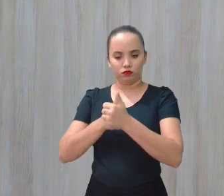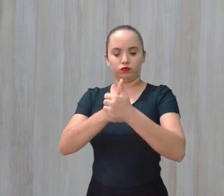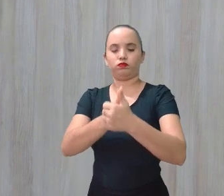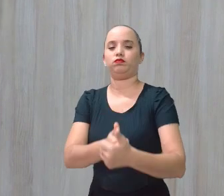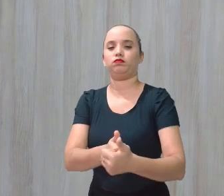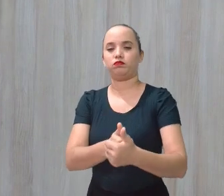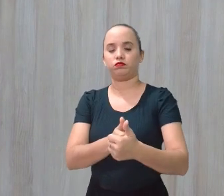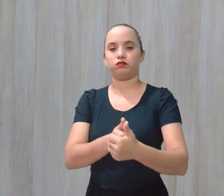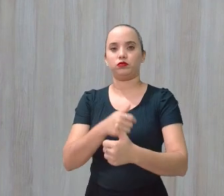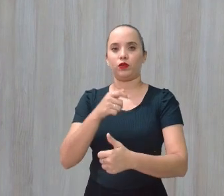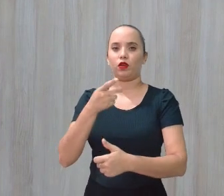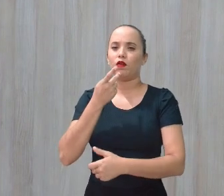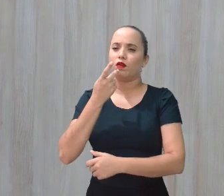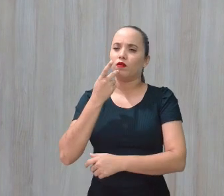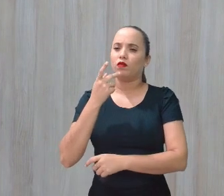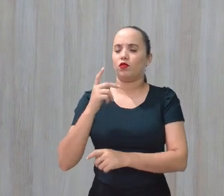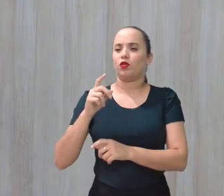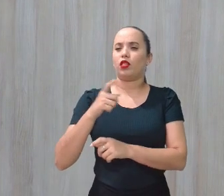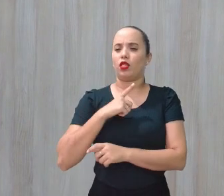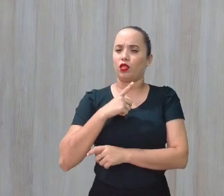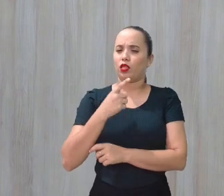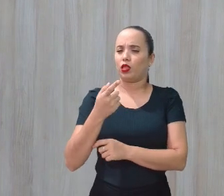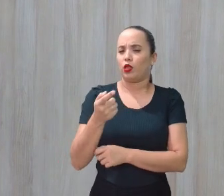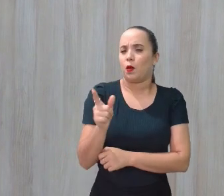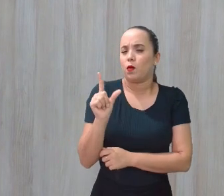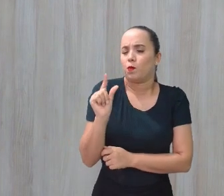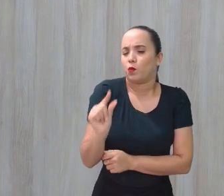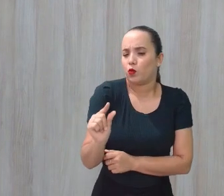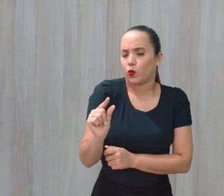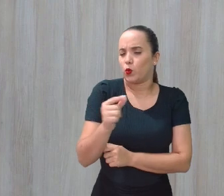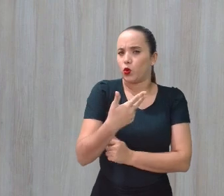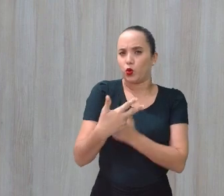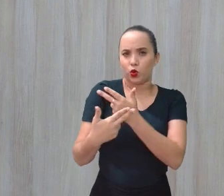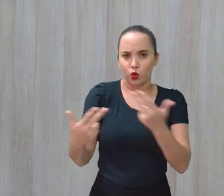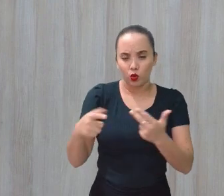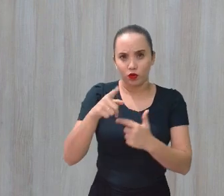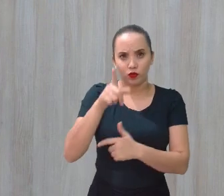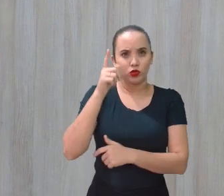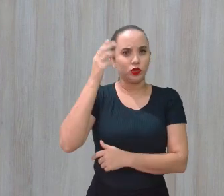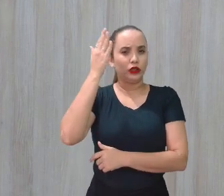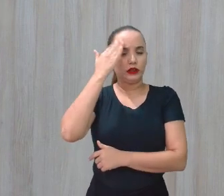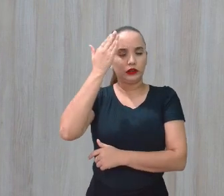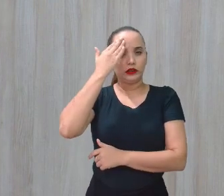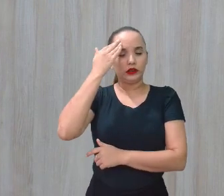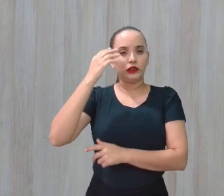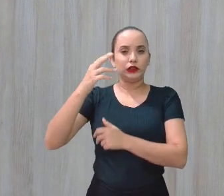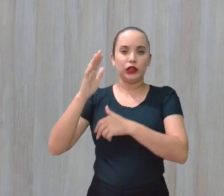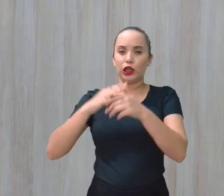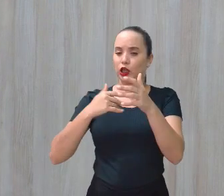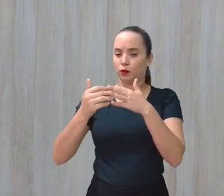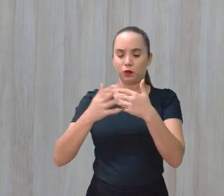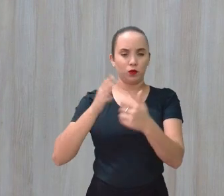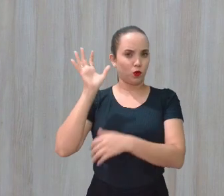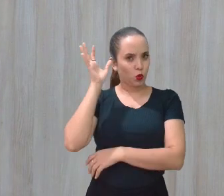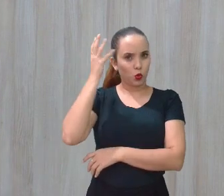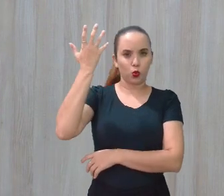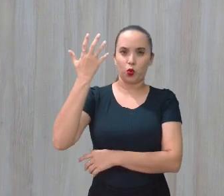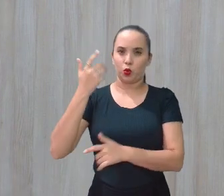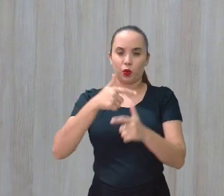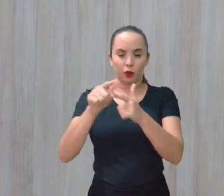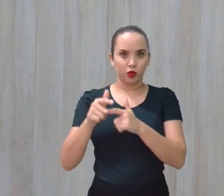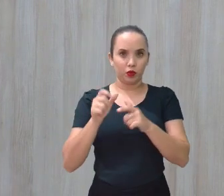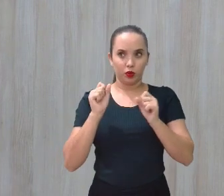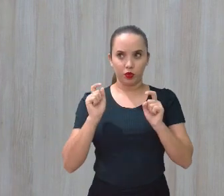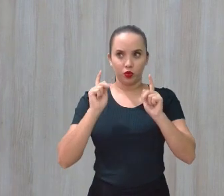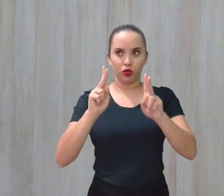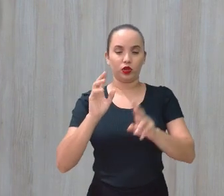aí. Eu diria que falta pouquíssima coisa para você conseguir resolver qualquer sistema de equações, tá certo? Seria